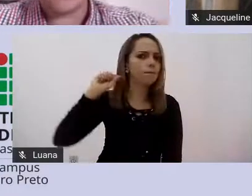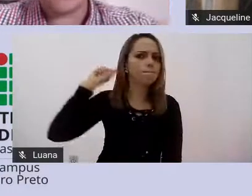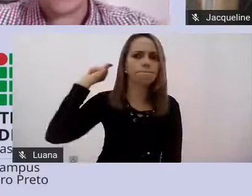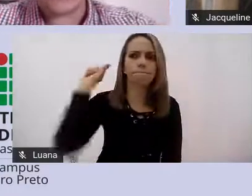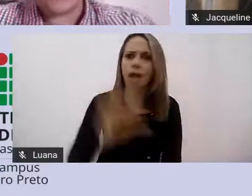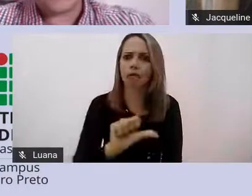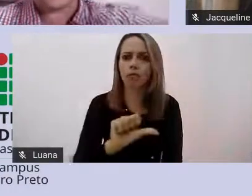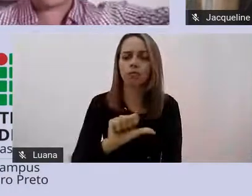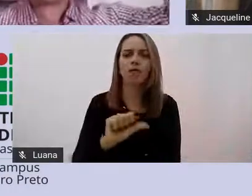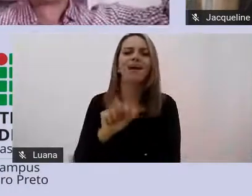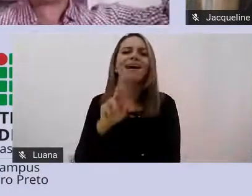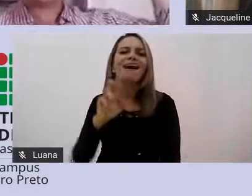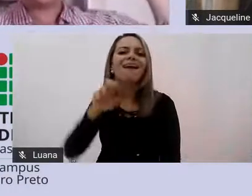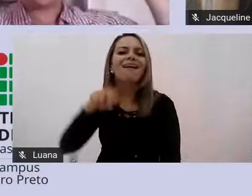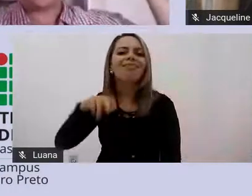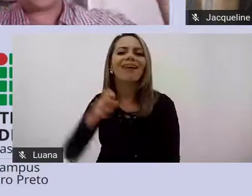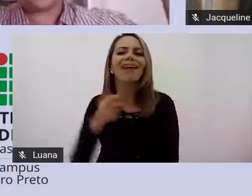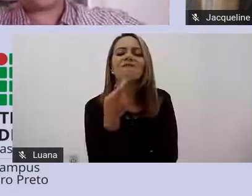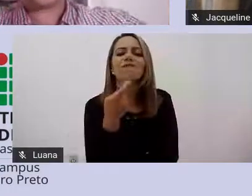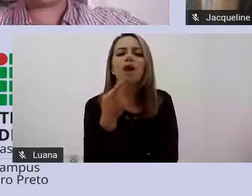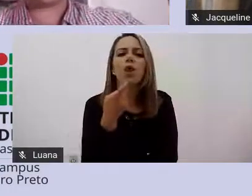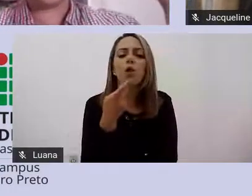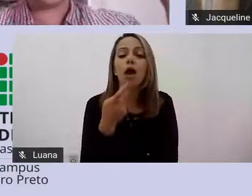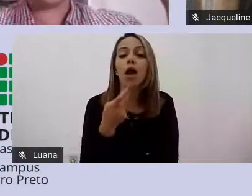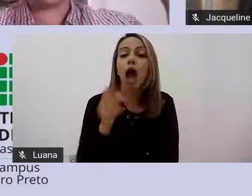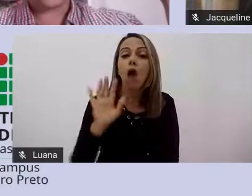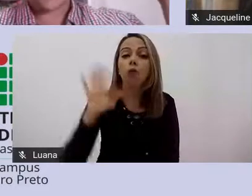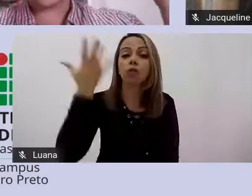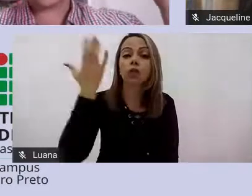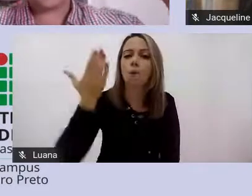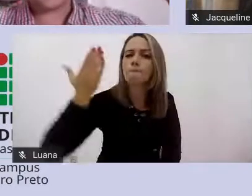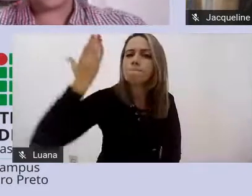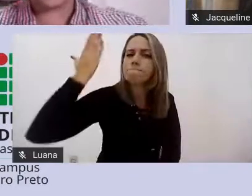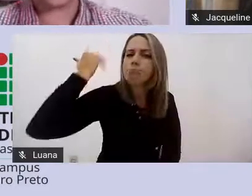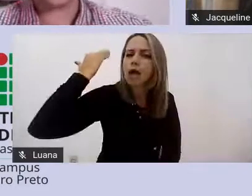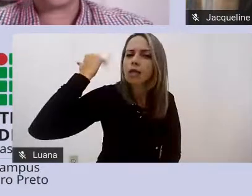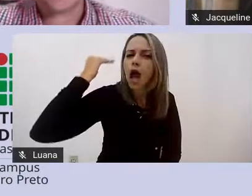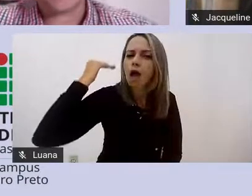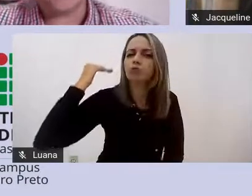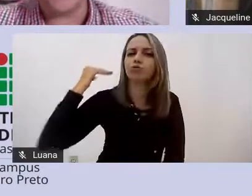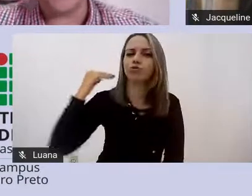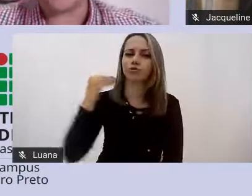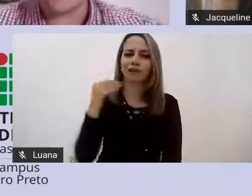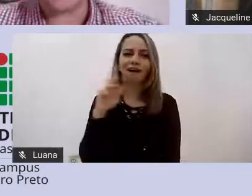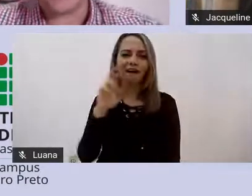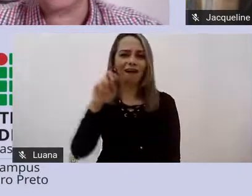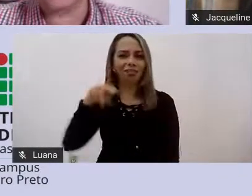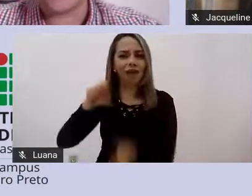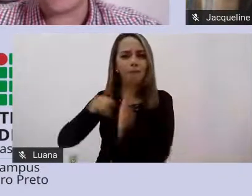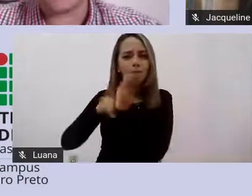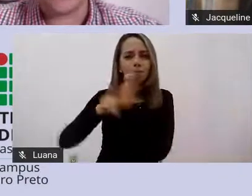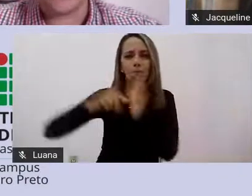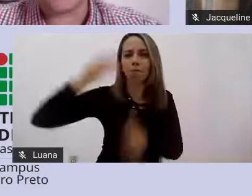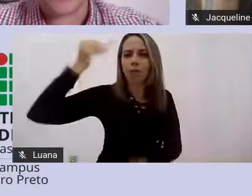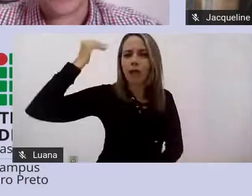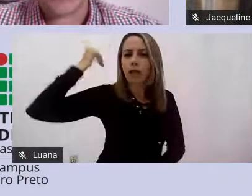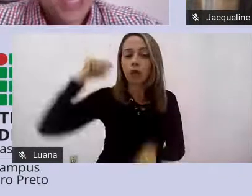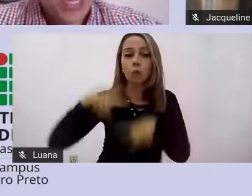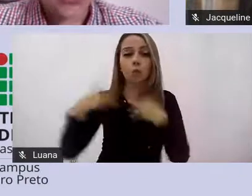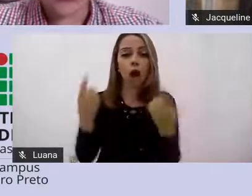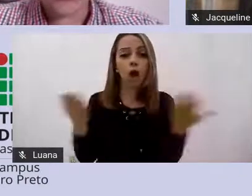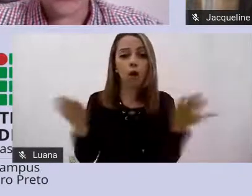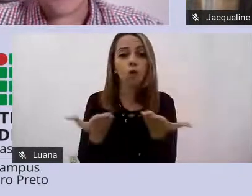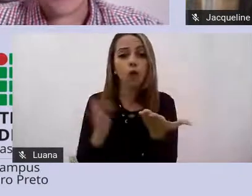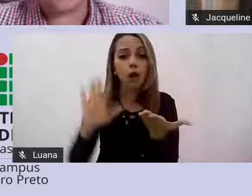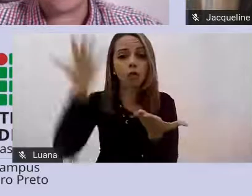Renê falou disso, lá no período que ele pesquisa, a gente vê que isso ainda está muito presente nos dias de hoje, né?